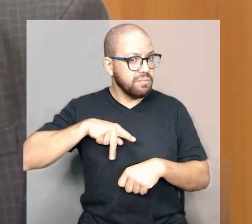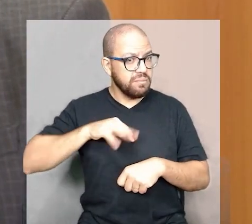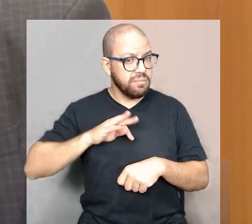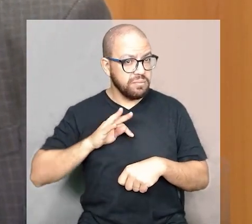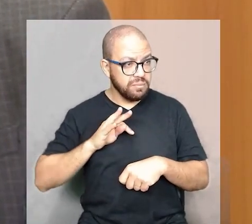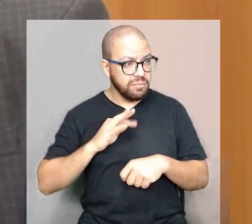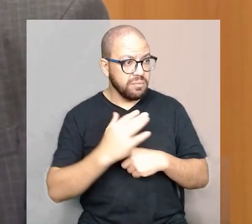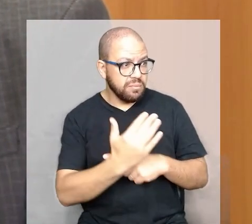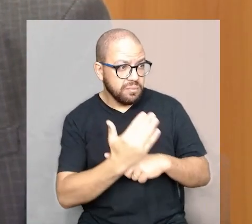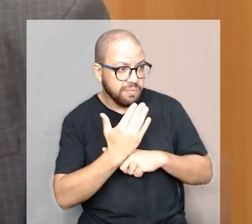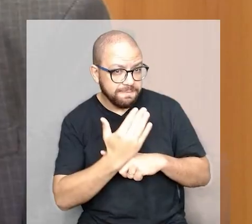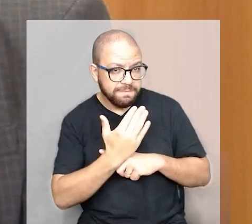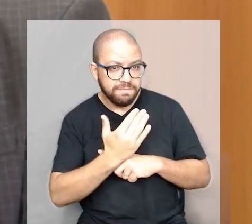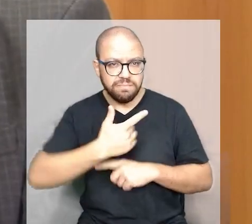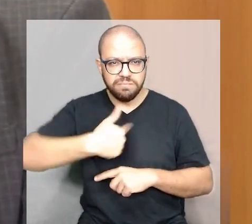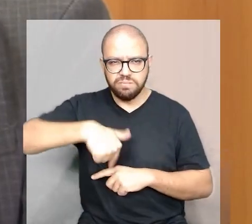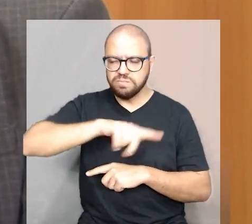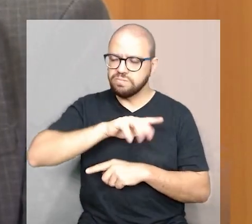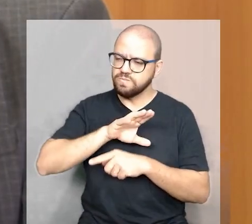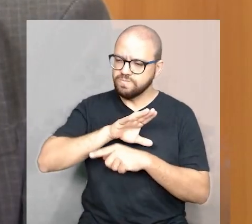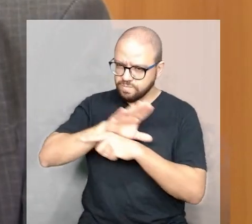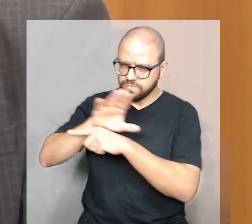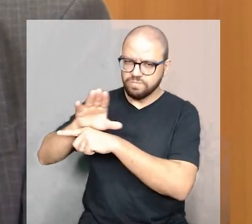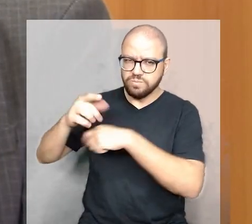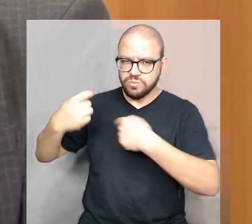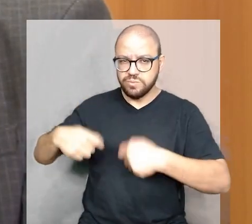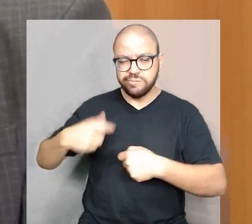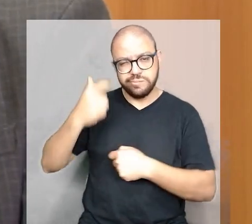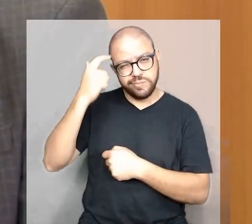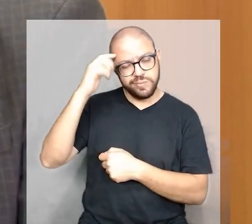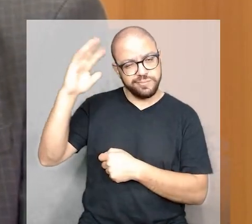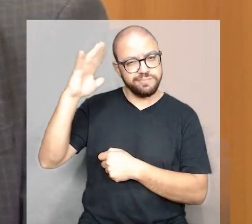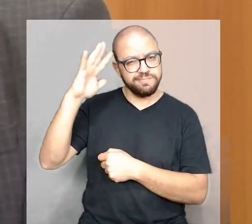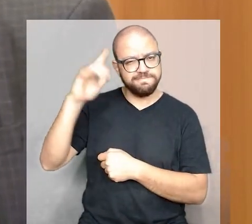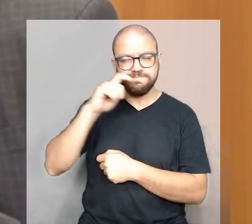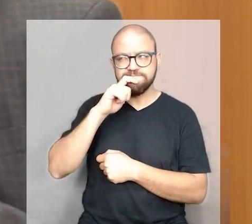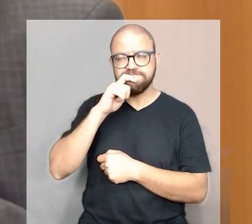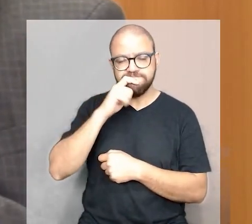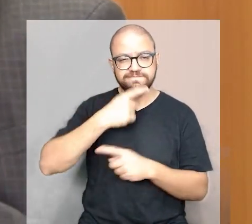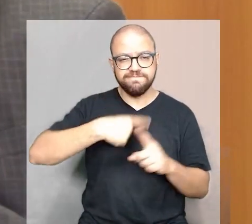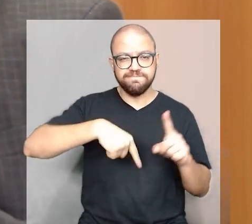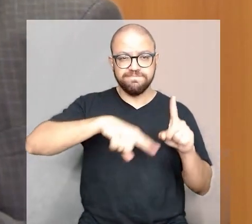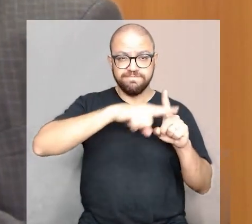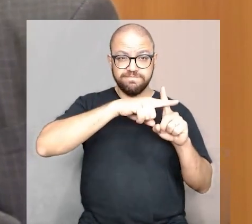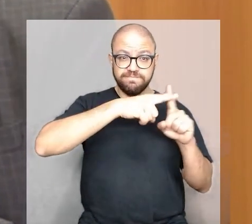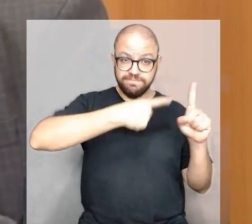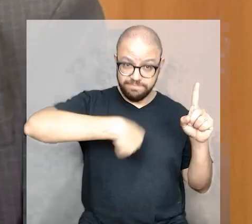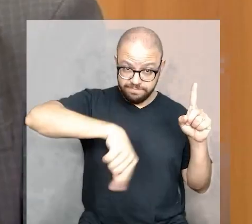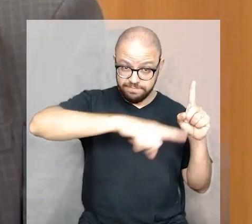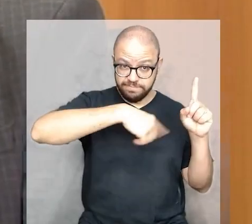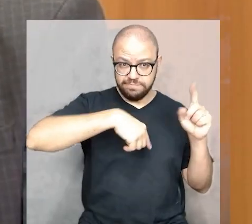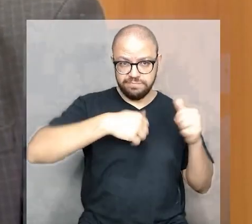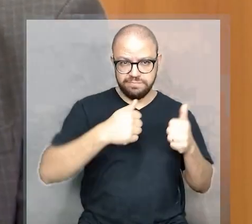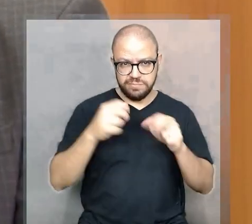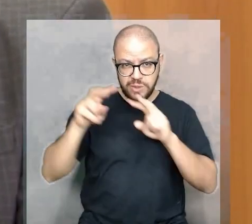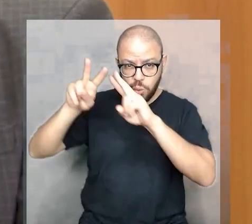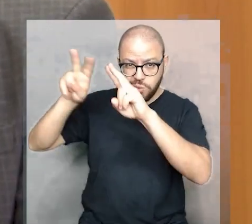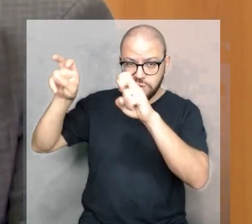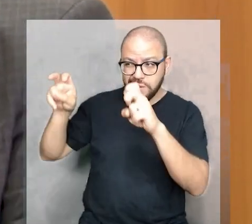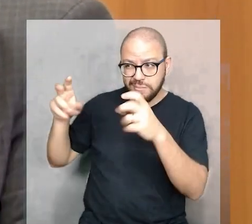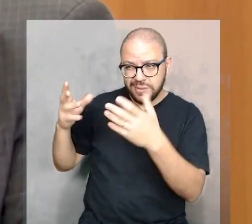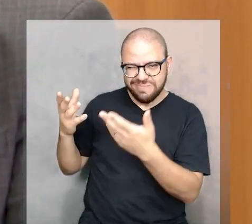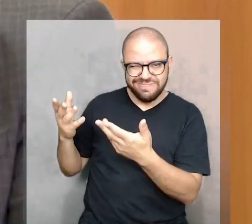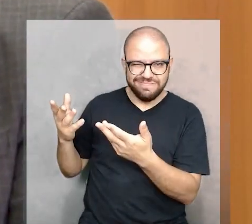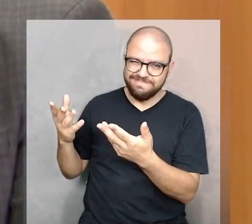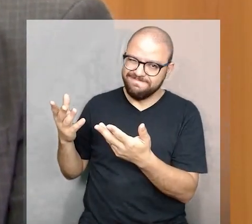e a gente tinha que dar uma resposta. E a avaliação que eu faço é positiva em termos de atuação nossa, não em relação ao tema. Era melhor